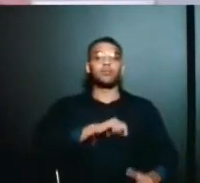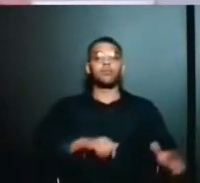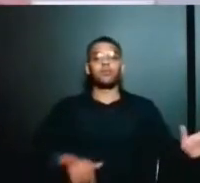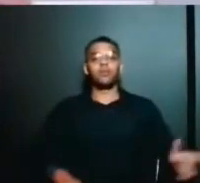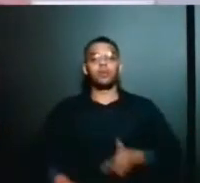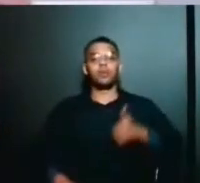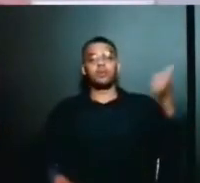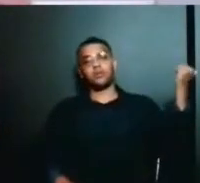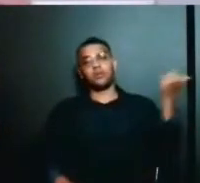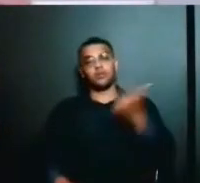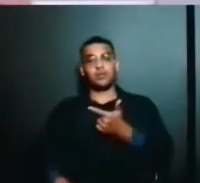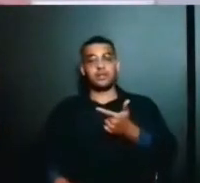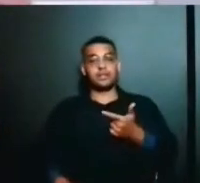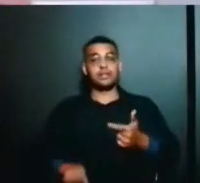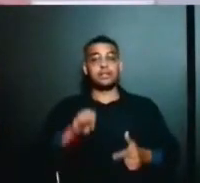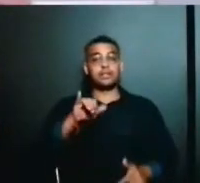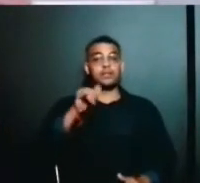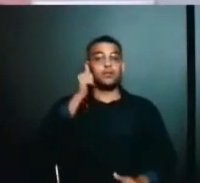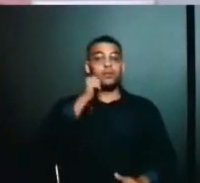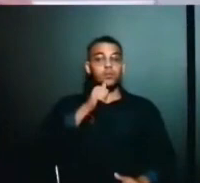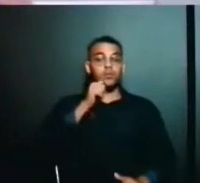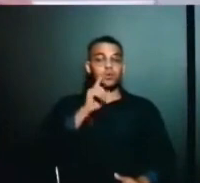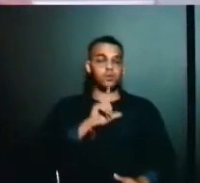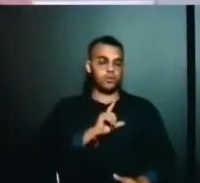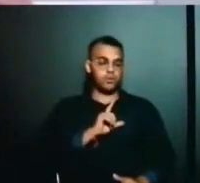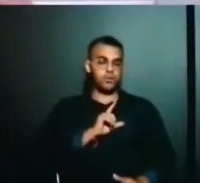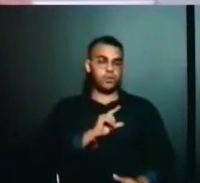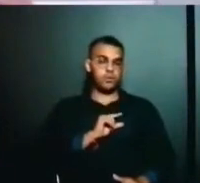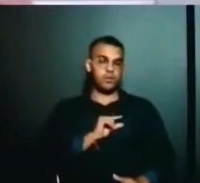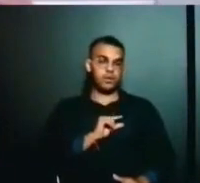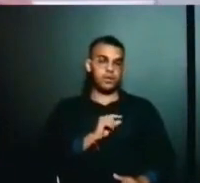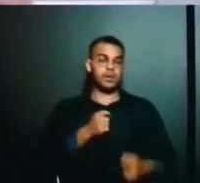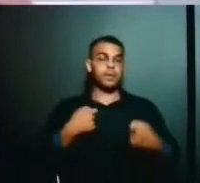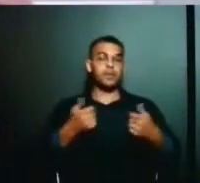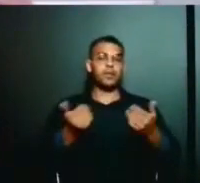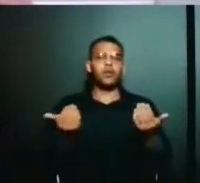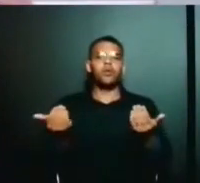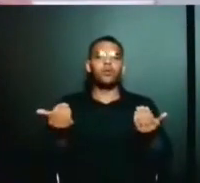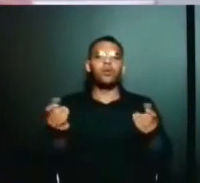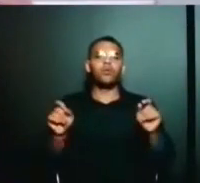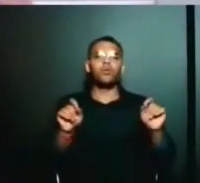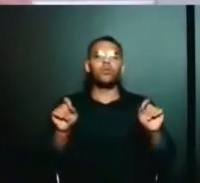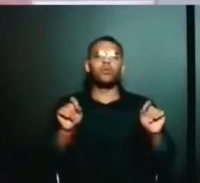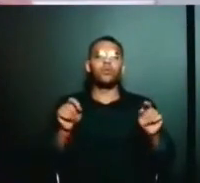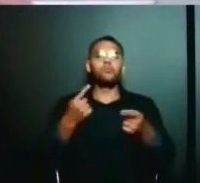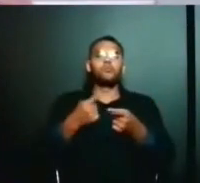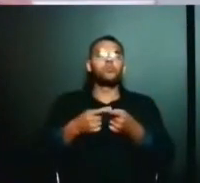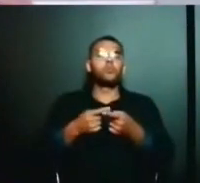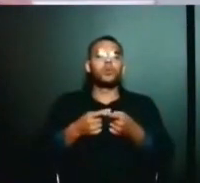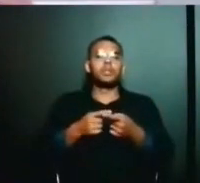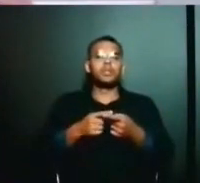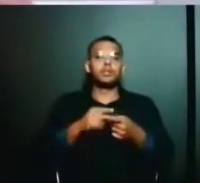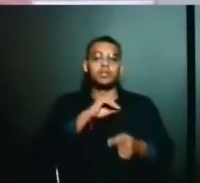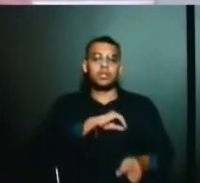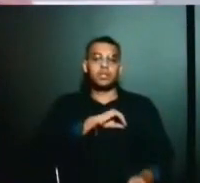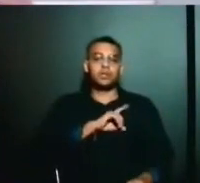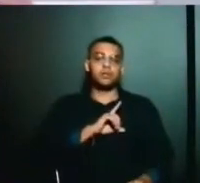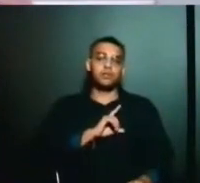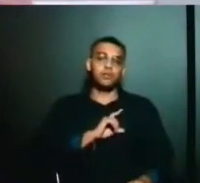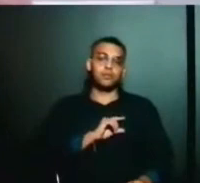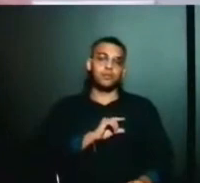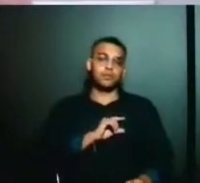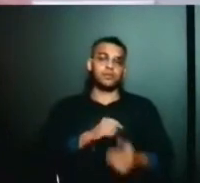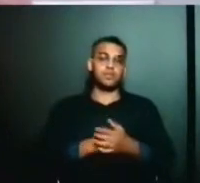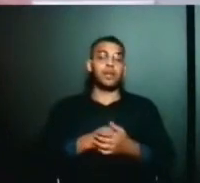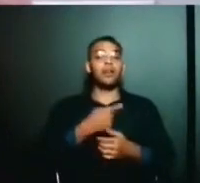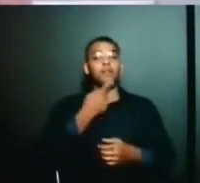momento, quando as mulheres passam a ganhar menos, você precisa verificar quais são as razões. E o Thomas Sowell vai dizer para a gente: